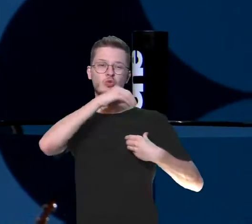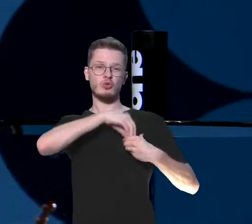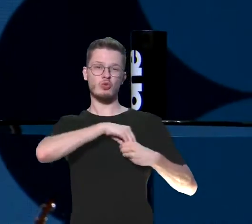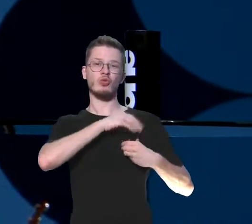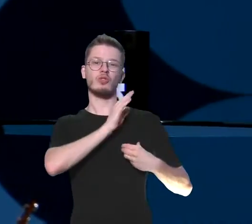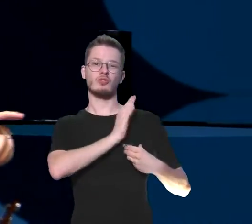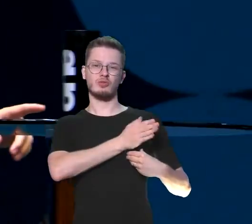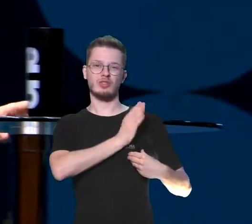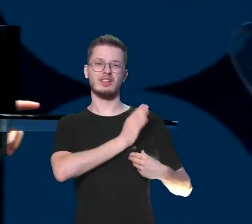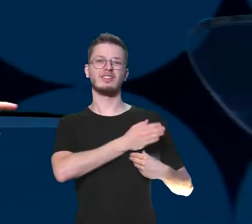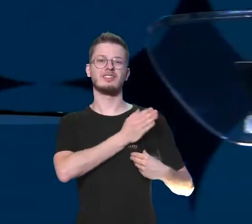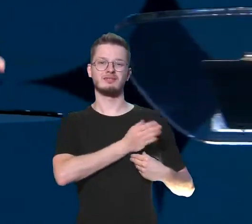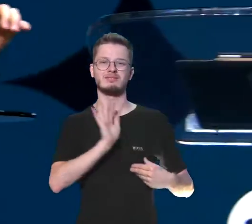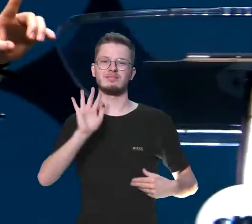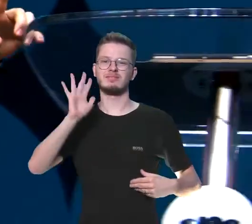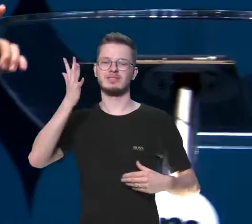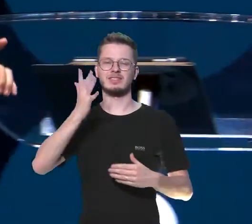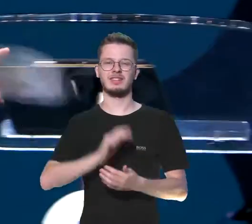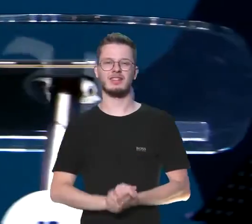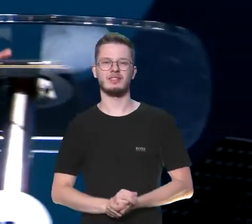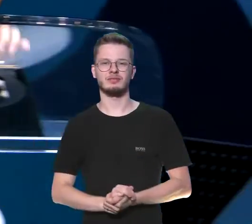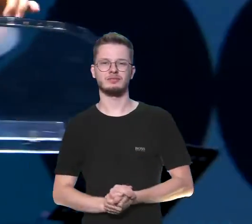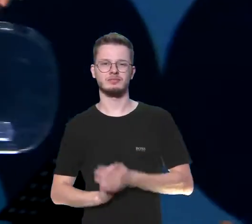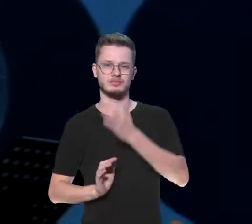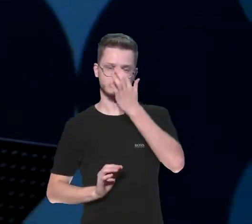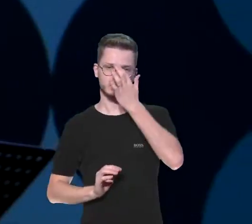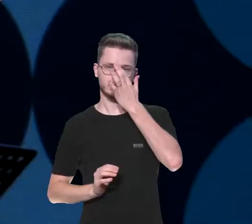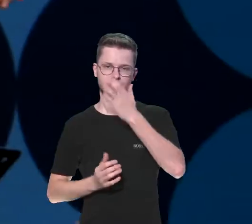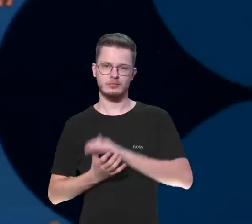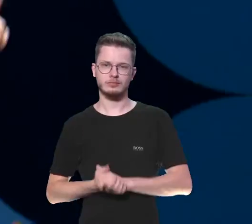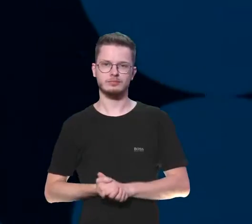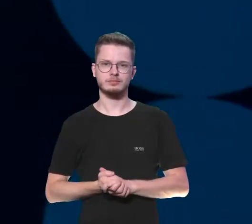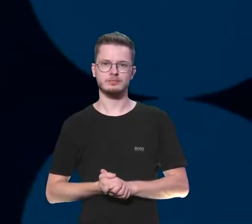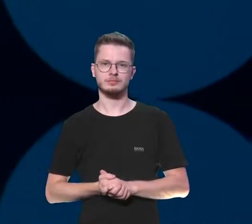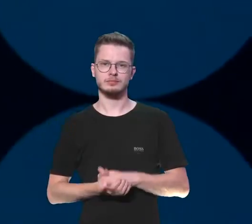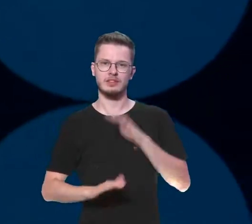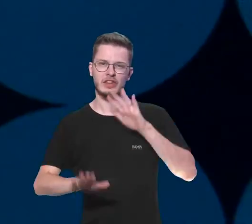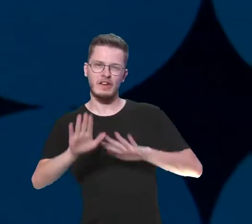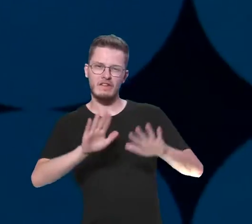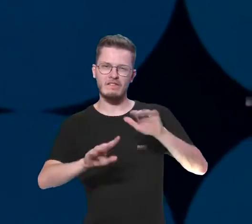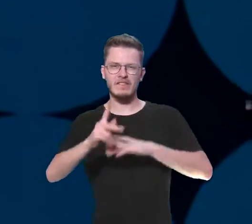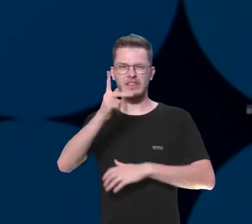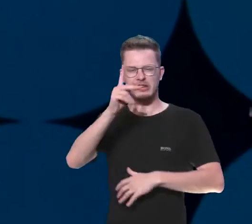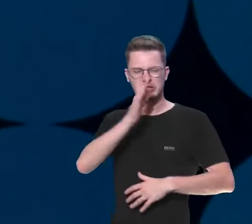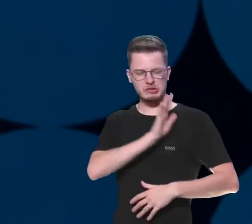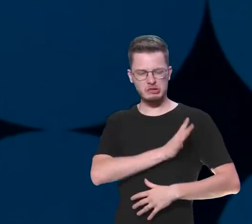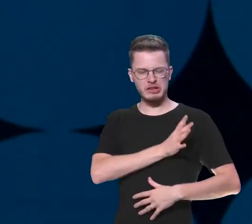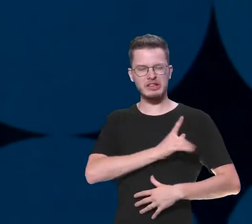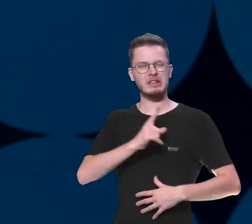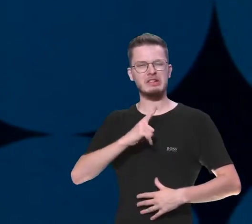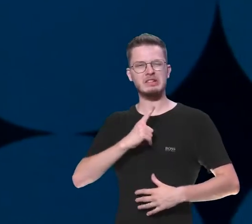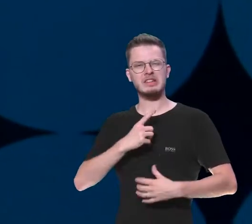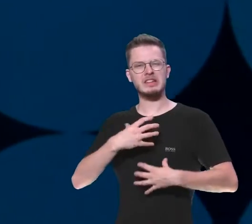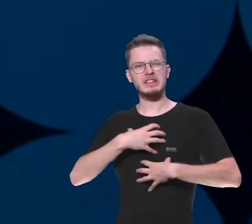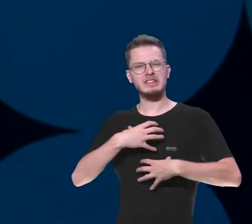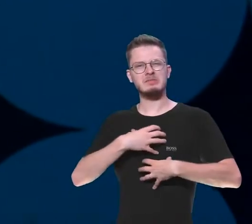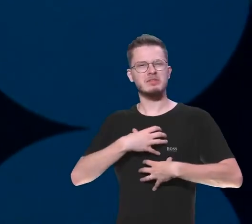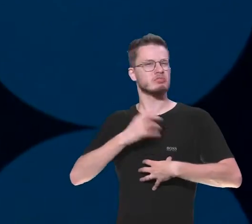E o fato é que talvez existam sentimentos aí dentro do seu coração que só você